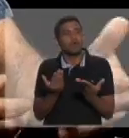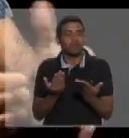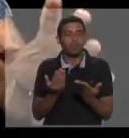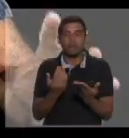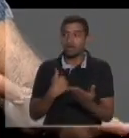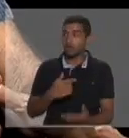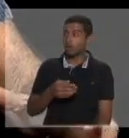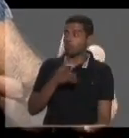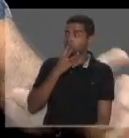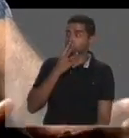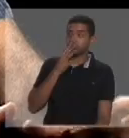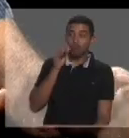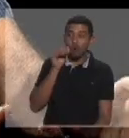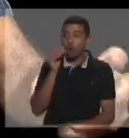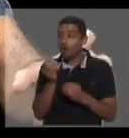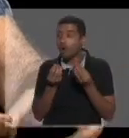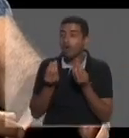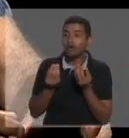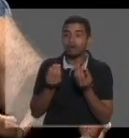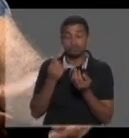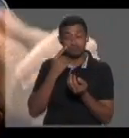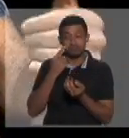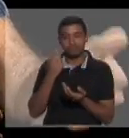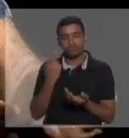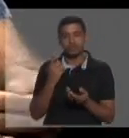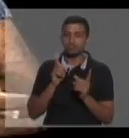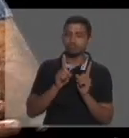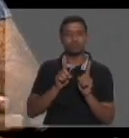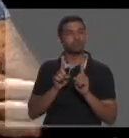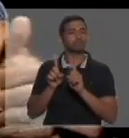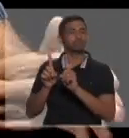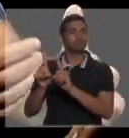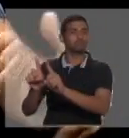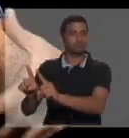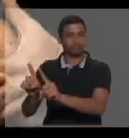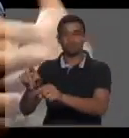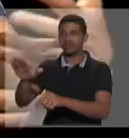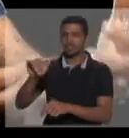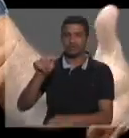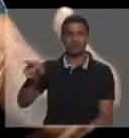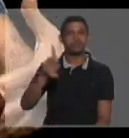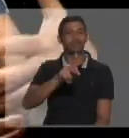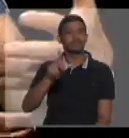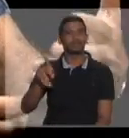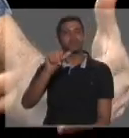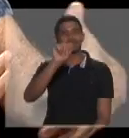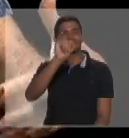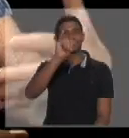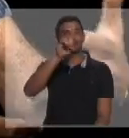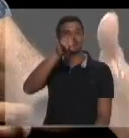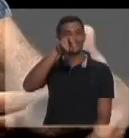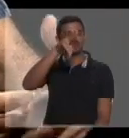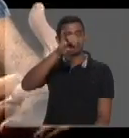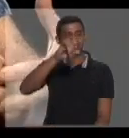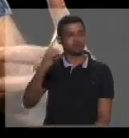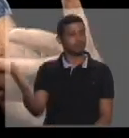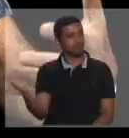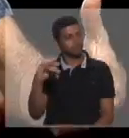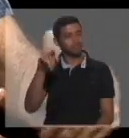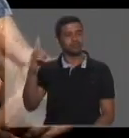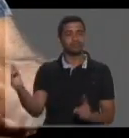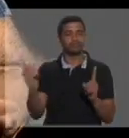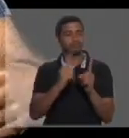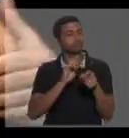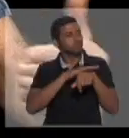uma suástica. Eu falei, opa, deixa eu ver isso. Aí ela mostrou, eu falei, vamos conversar com o professor. Convidamos o Sidney, ele veio